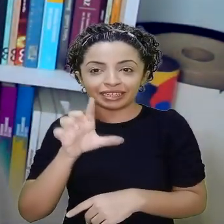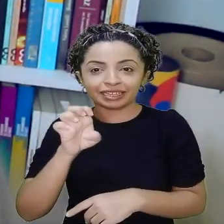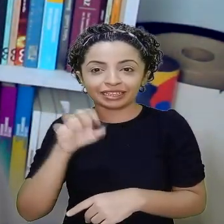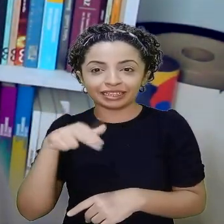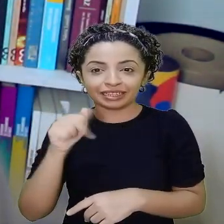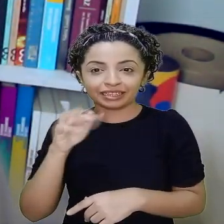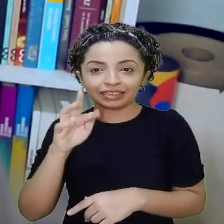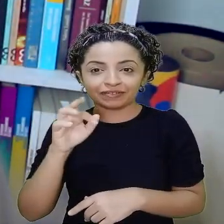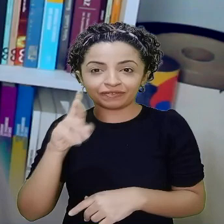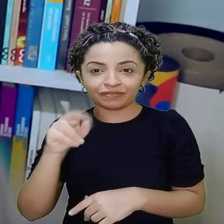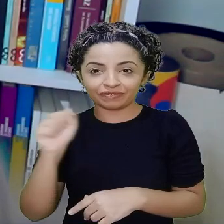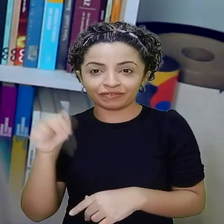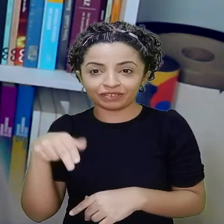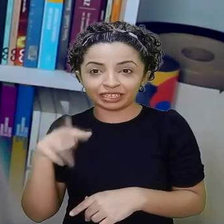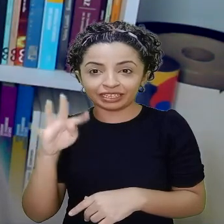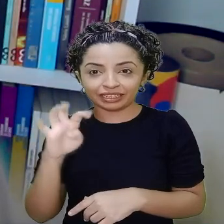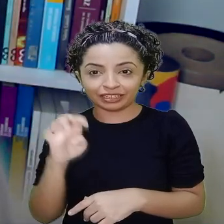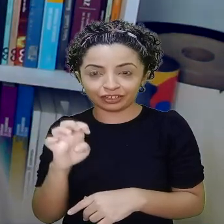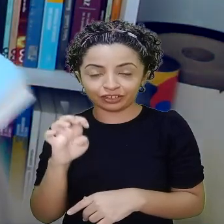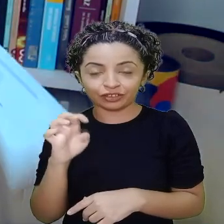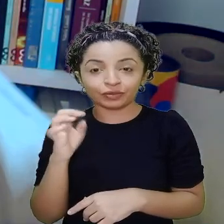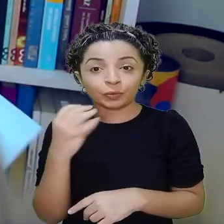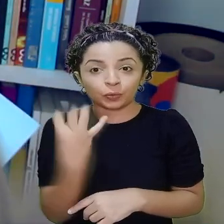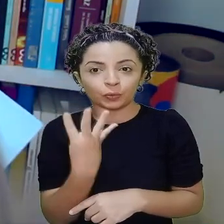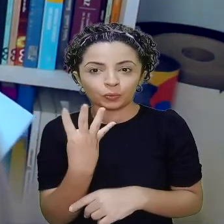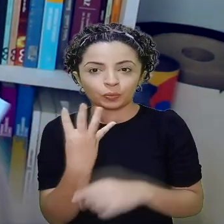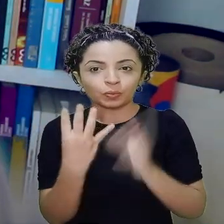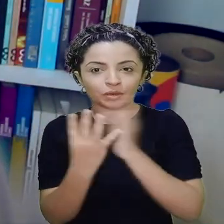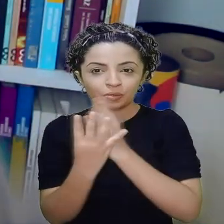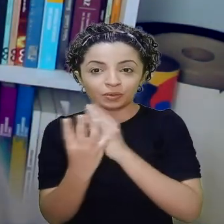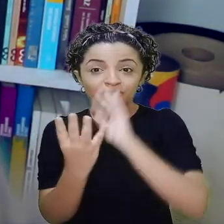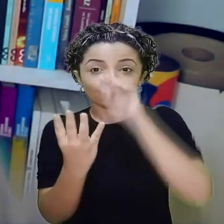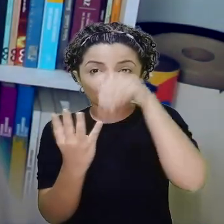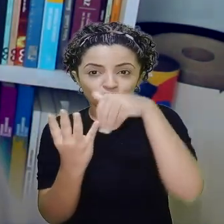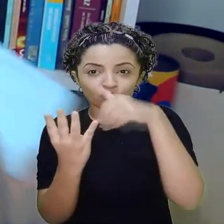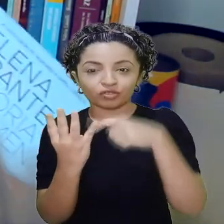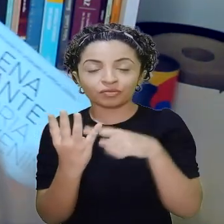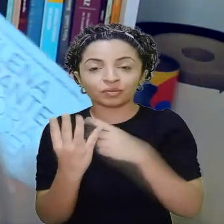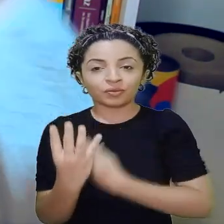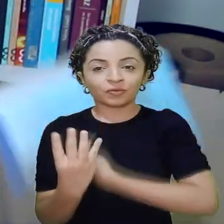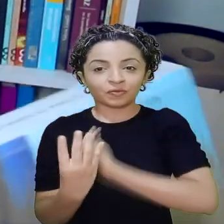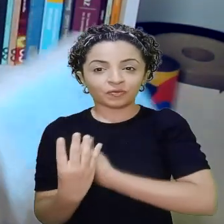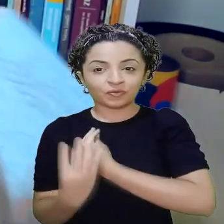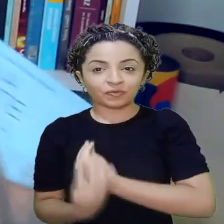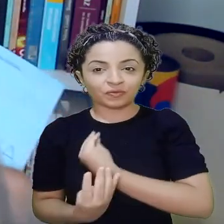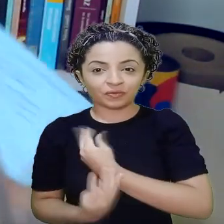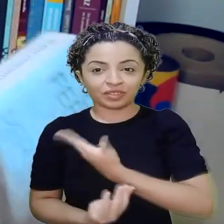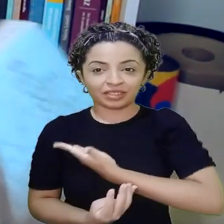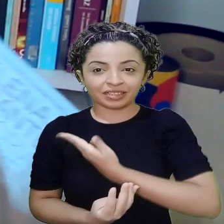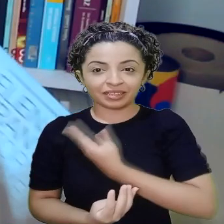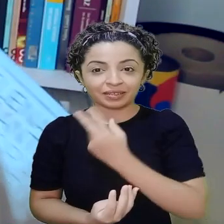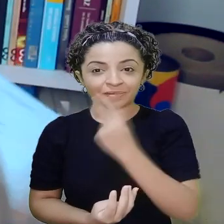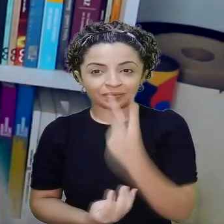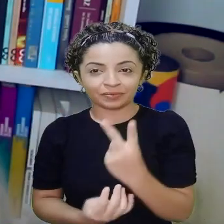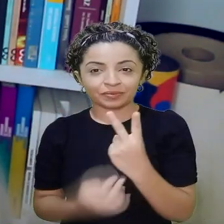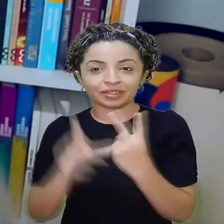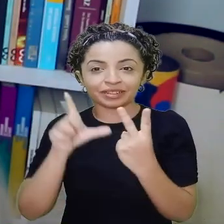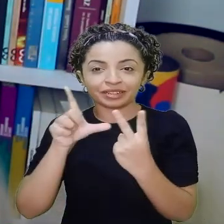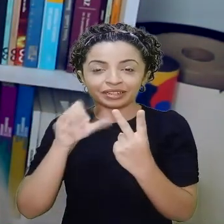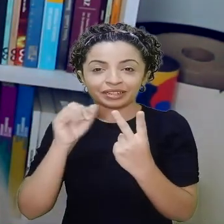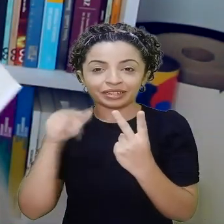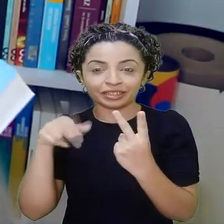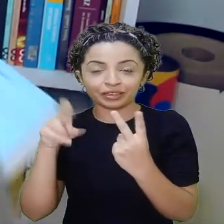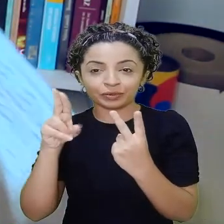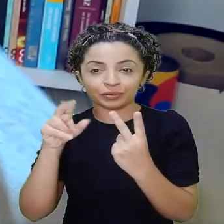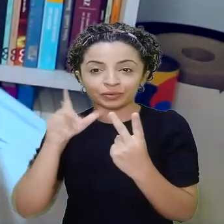da trilogia napolitana, em que ela traz a vida inteira de duas amigas, Lenu e Lila,